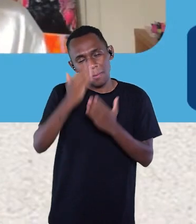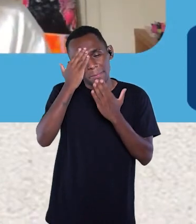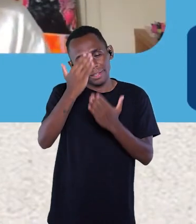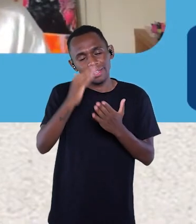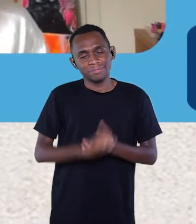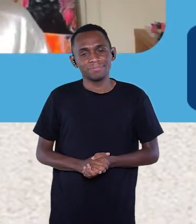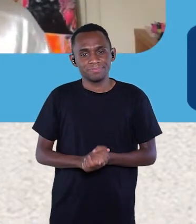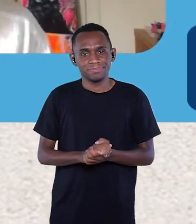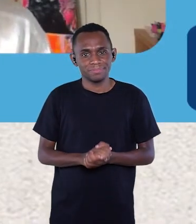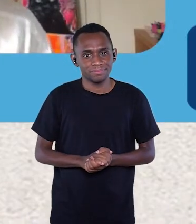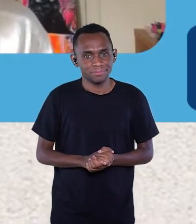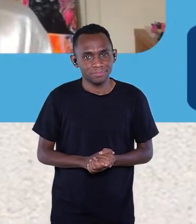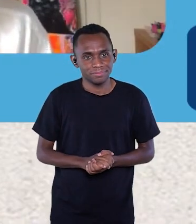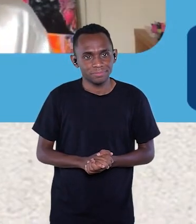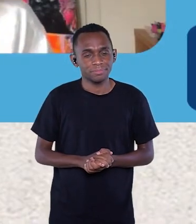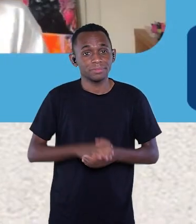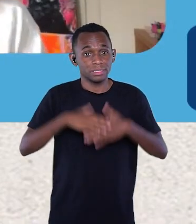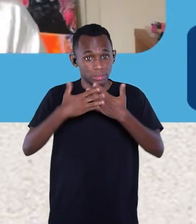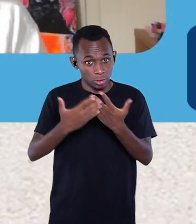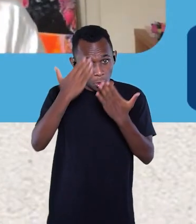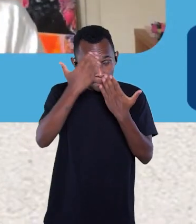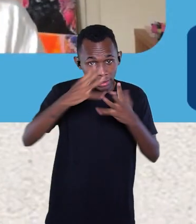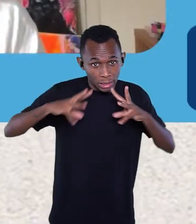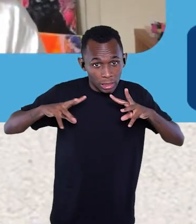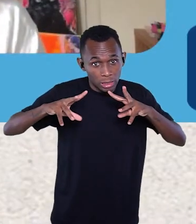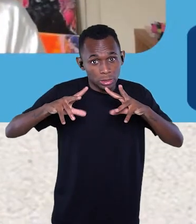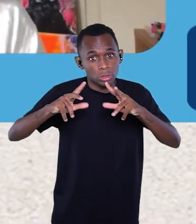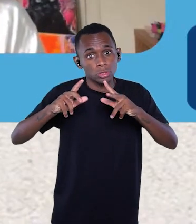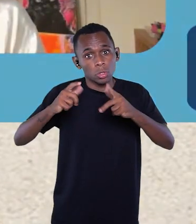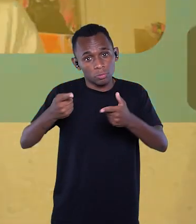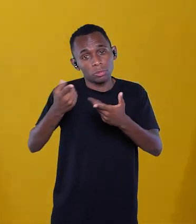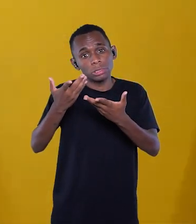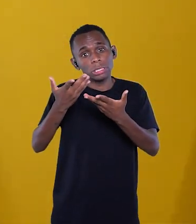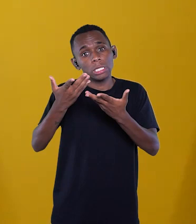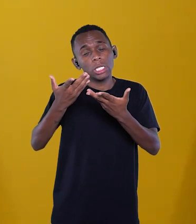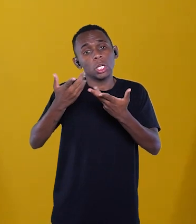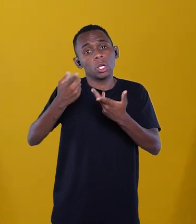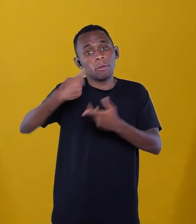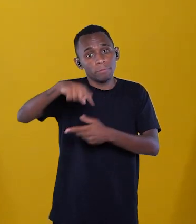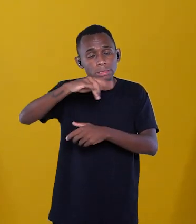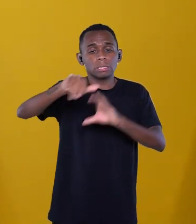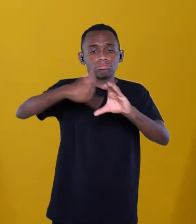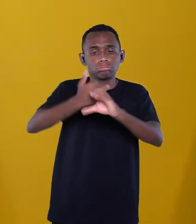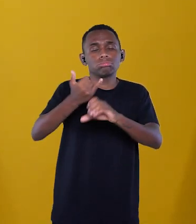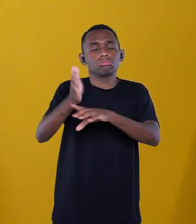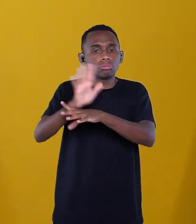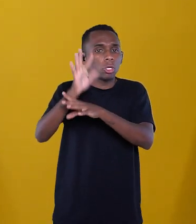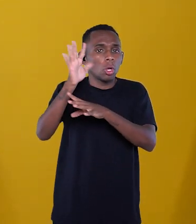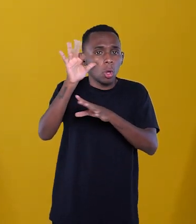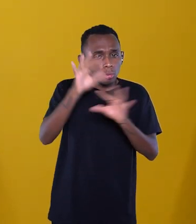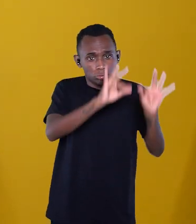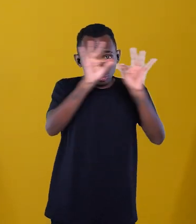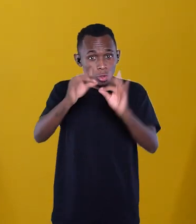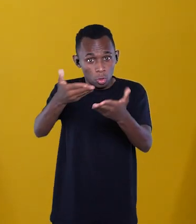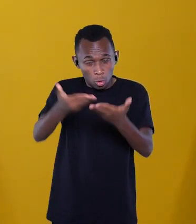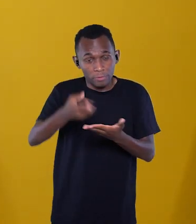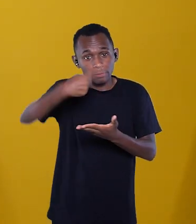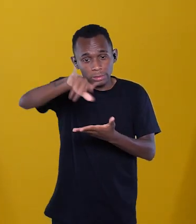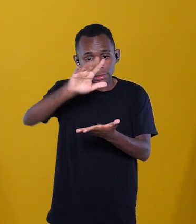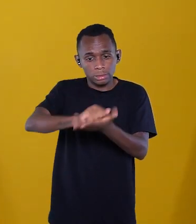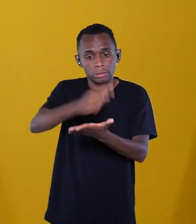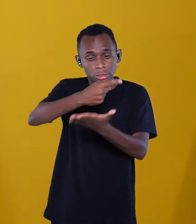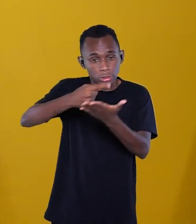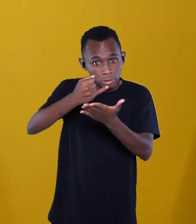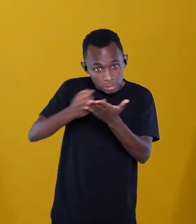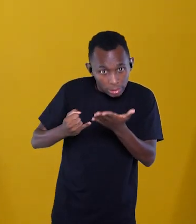feito aí. Então é isso. Obrigado você que está aí nos acompanhando pelo YouTube de Sempre um Papo. Te convido a se inscrever no